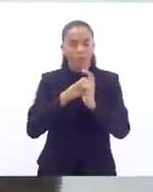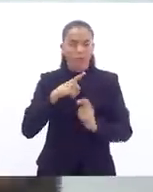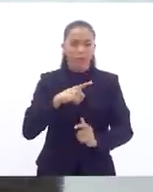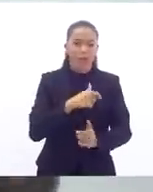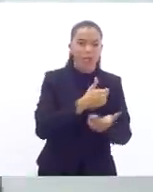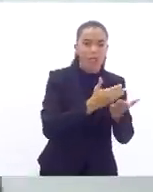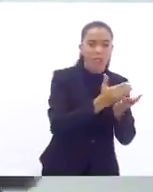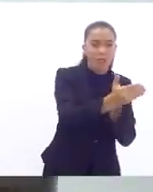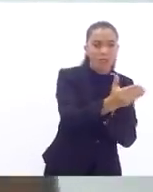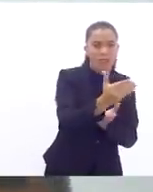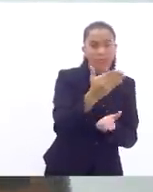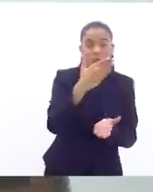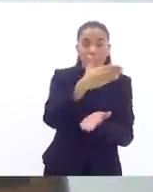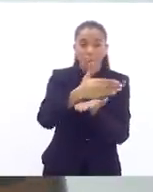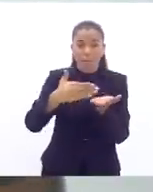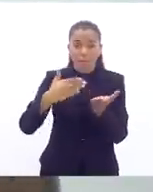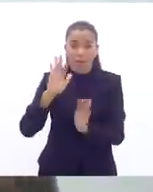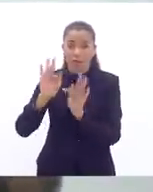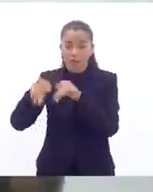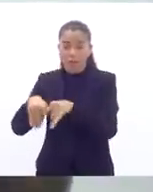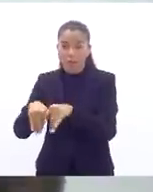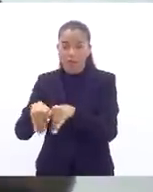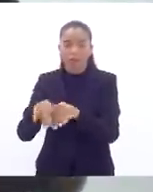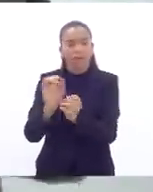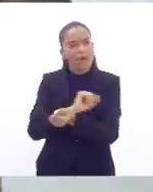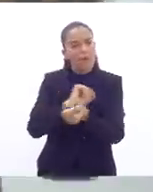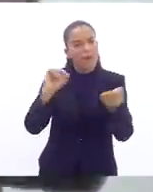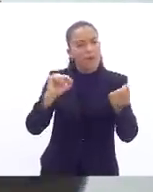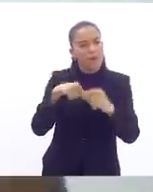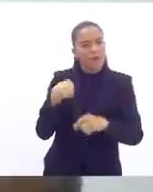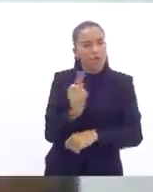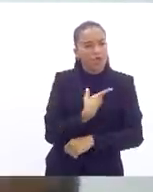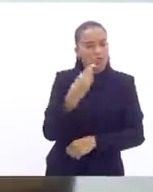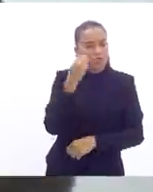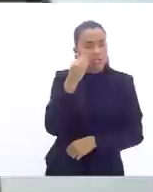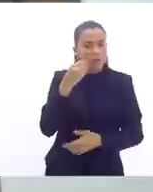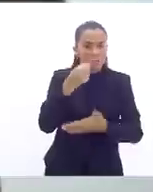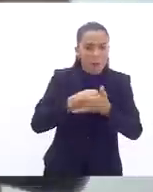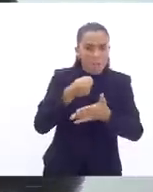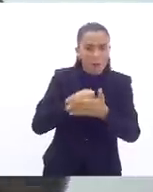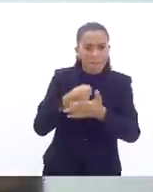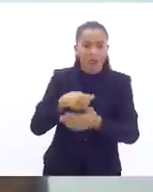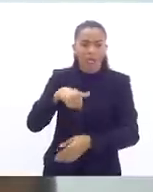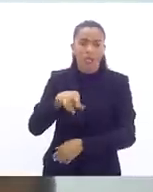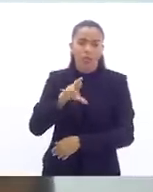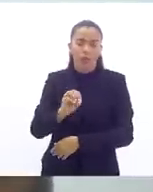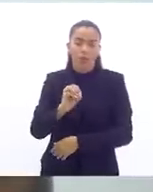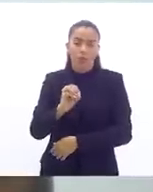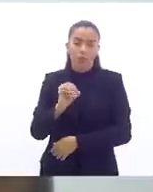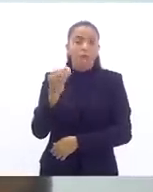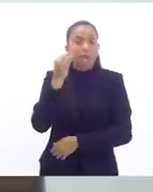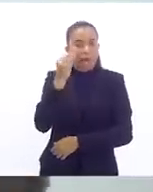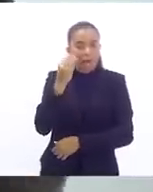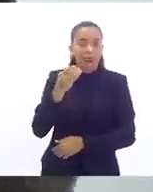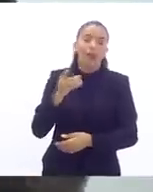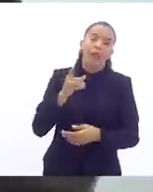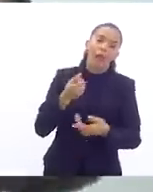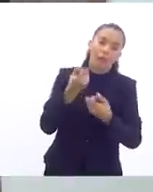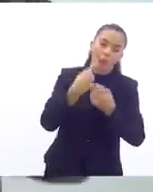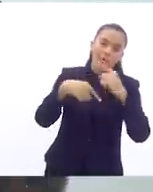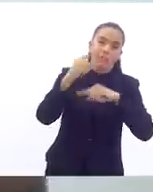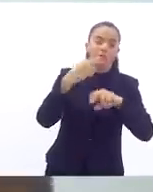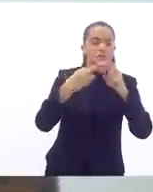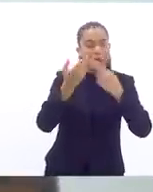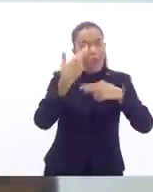meio e o fim para poder libertar a gente porque tudo aquilo que a gente tenta fazer no Rio de Janeiro esbarra no regime de recuperação fiscal vai pagar